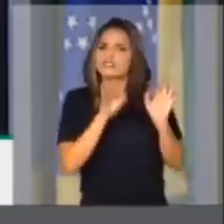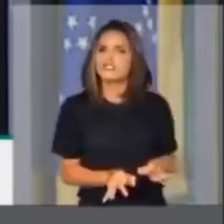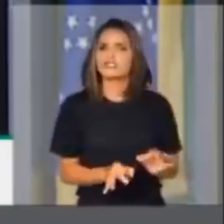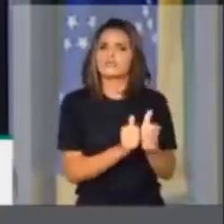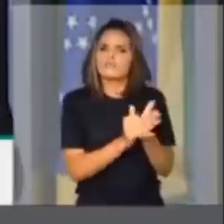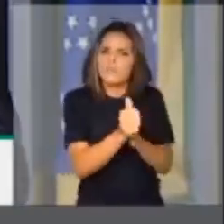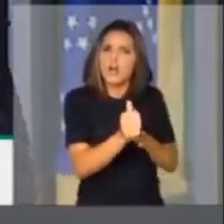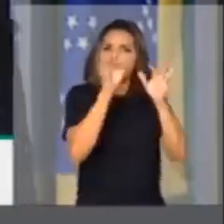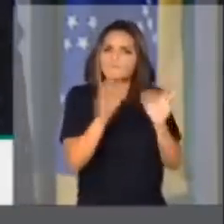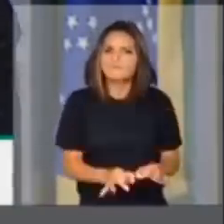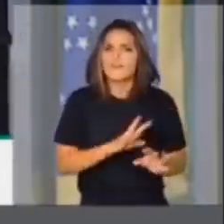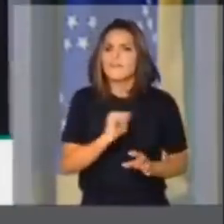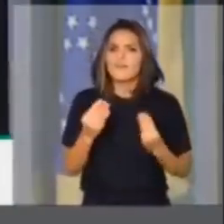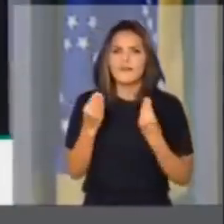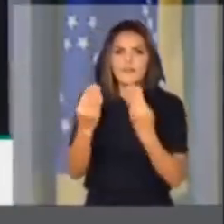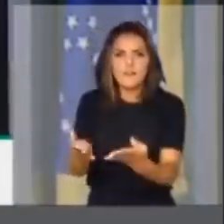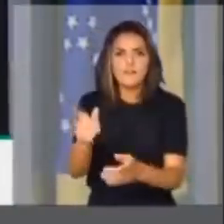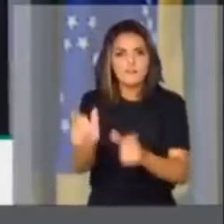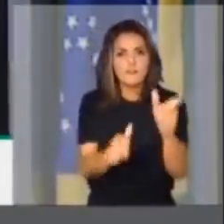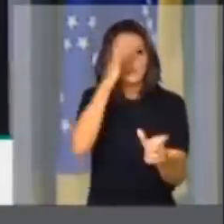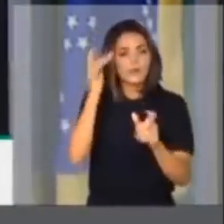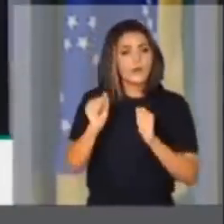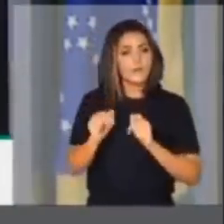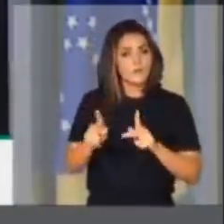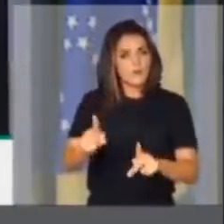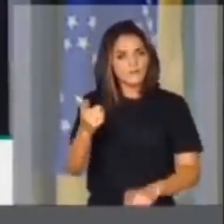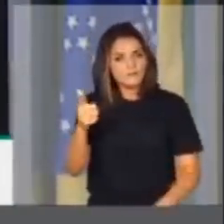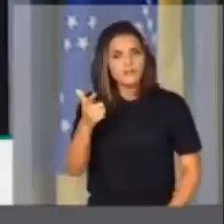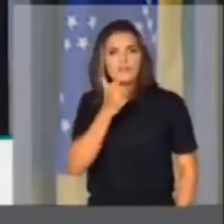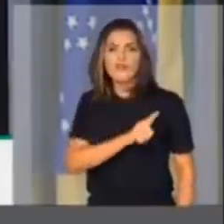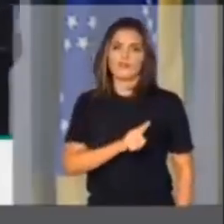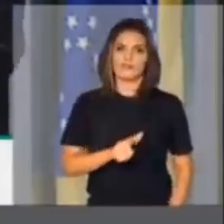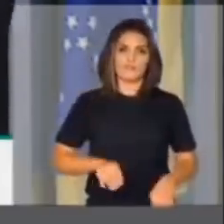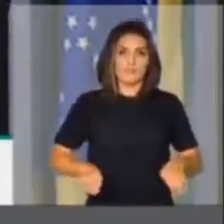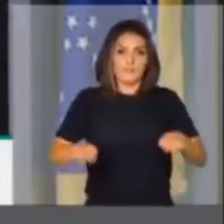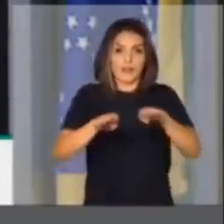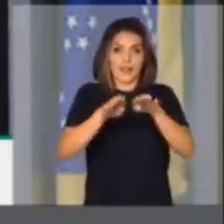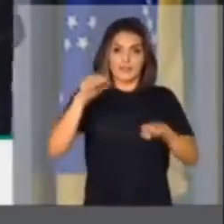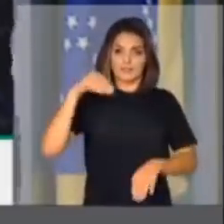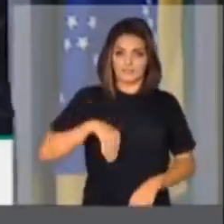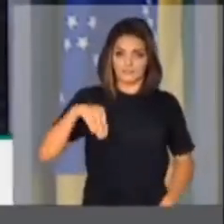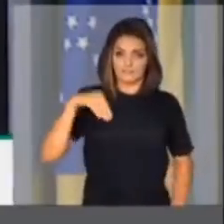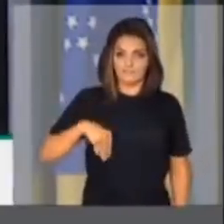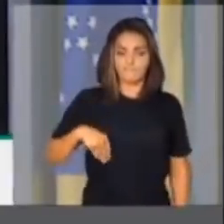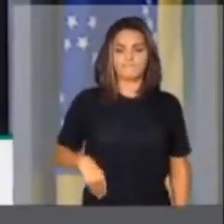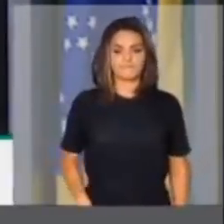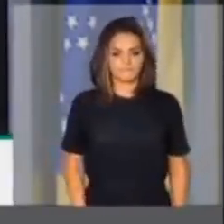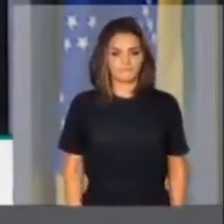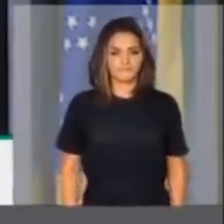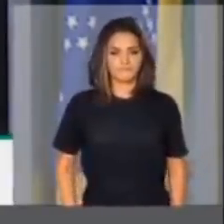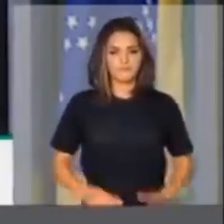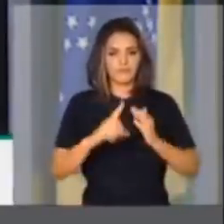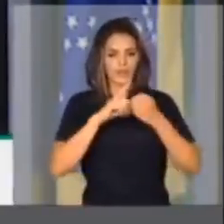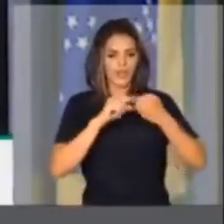que não têm oportunidade de se aposentar, ter oportunidade de se aposentar com paridade, com igualdade. E é isto